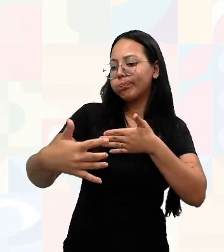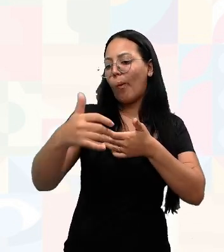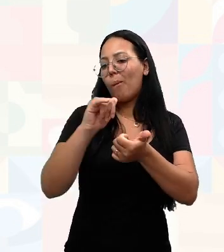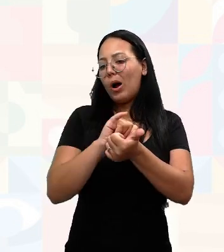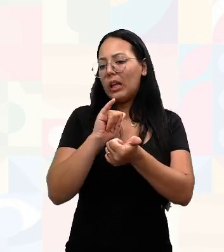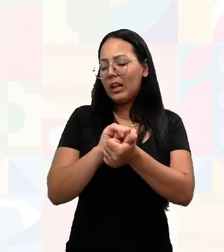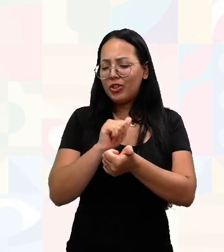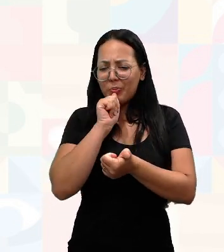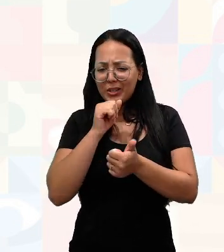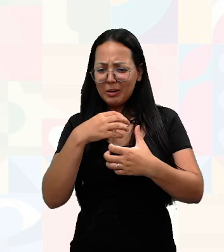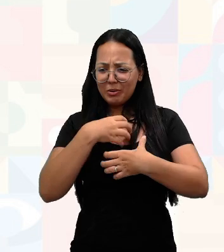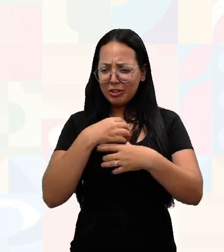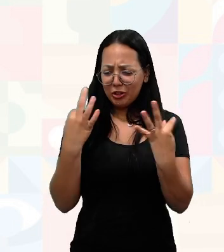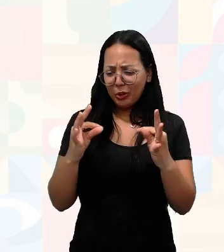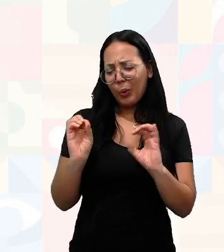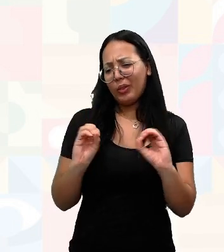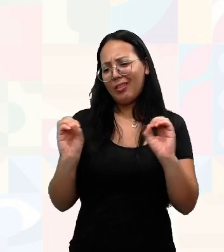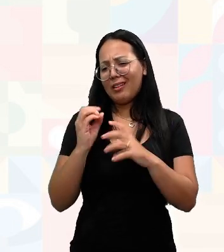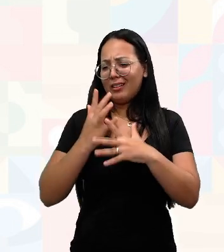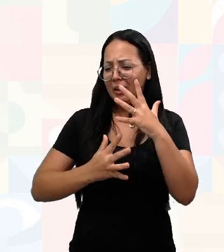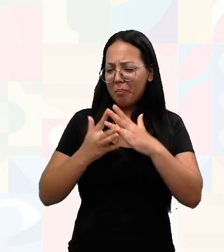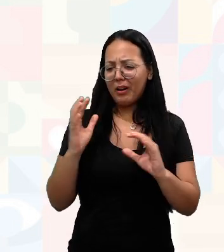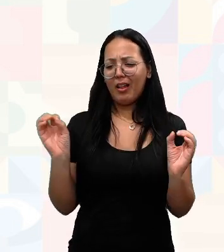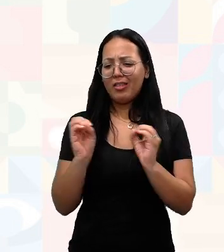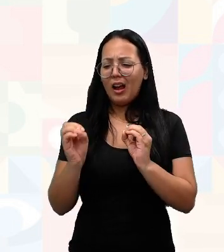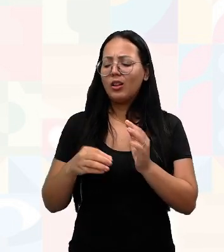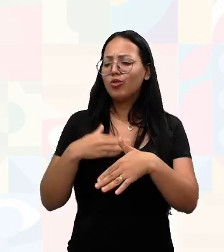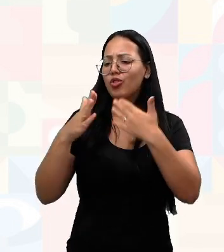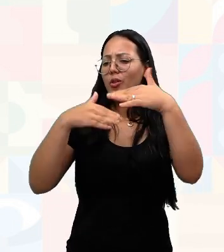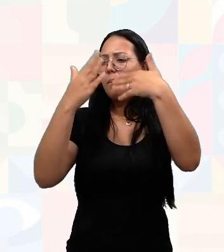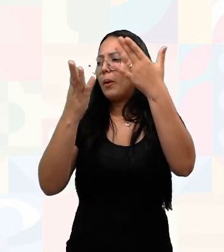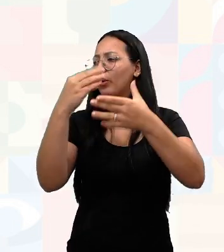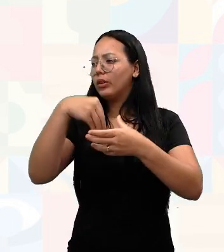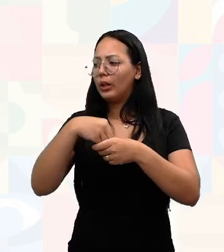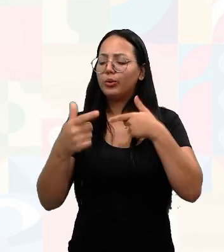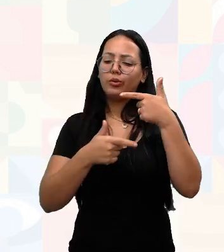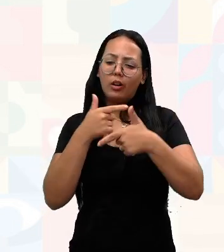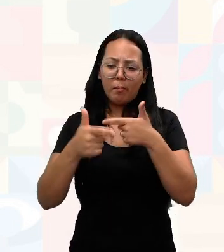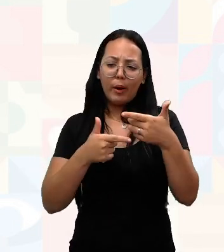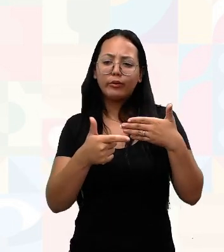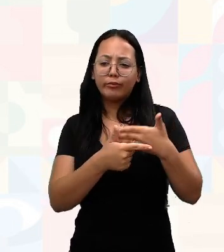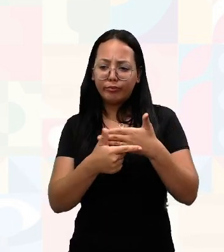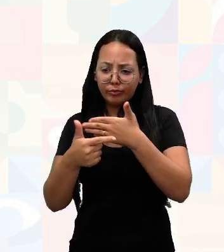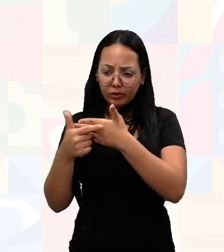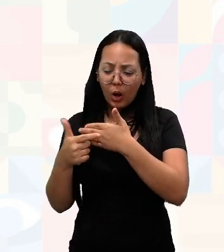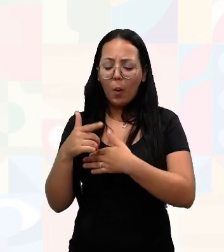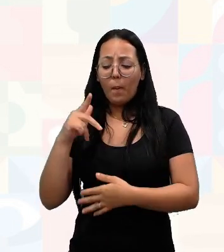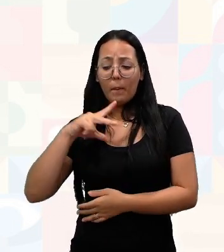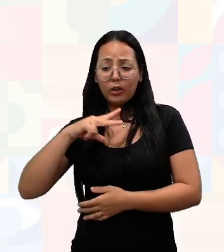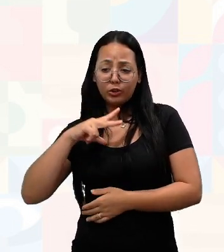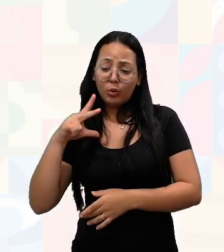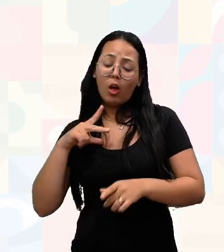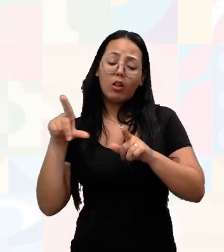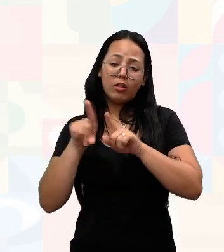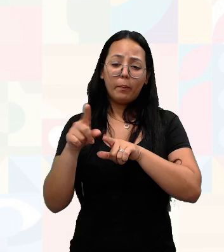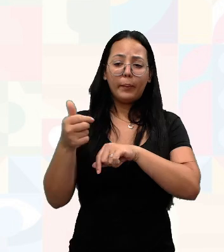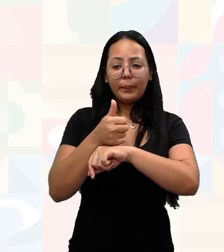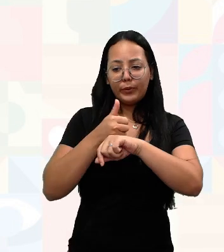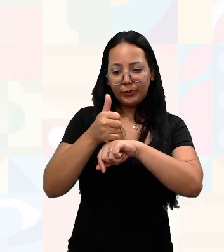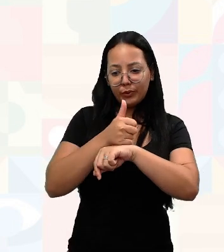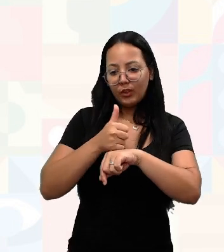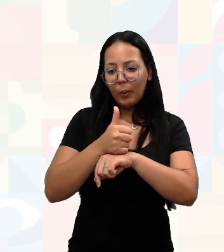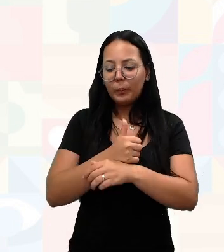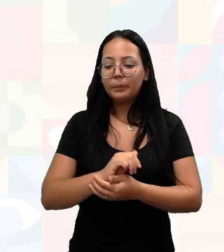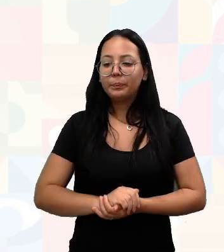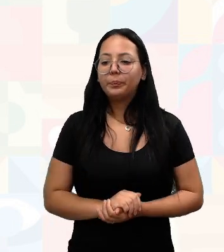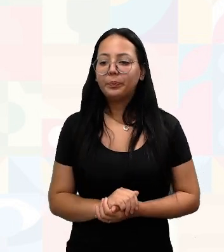sentir dores e sem atrapalhar os desempenhos nas nossas atividades, tanto pessoais como profissionais.